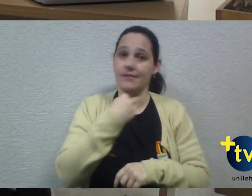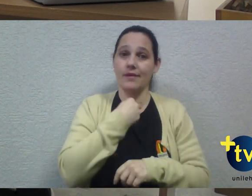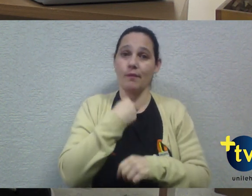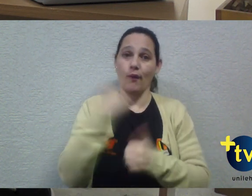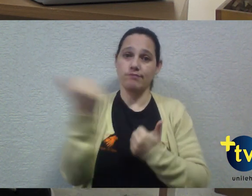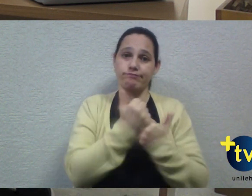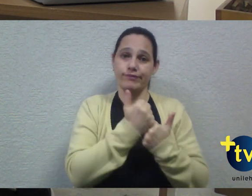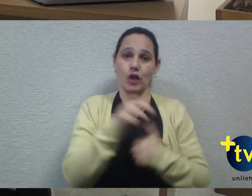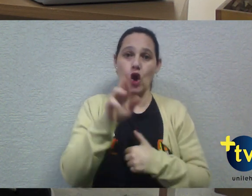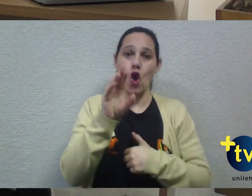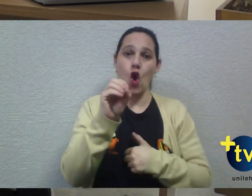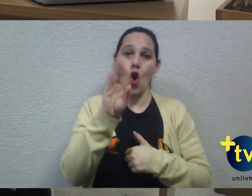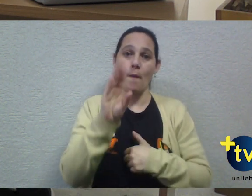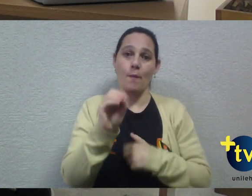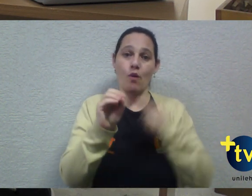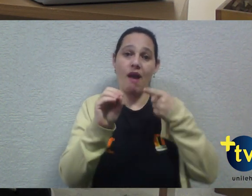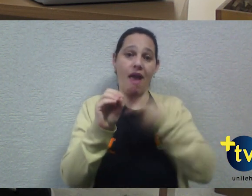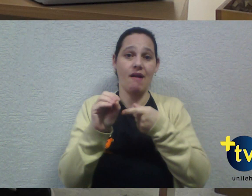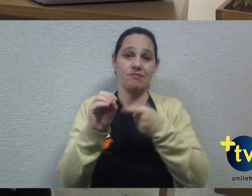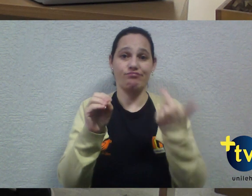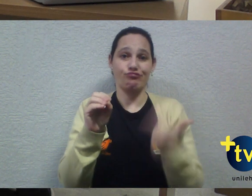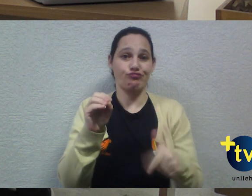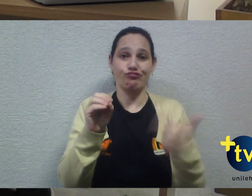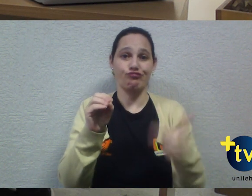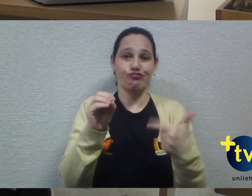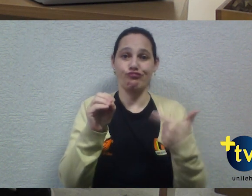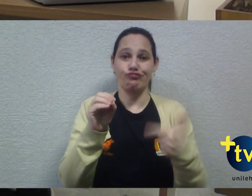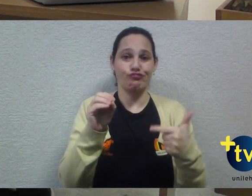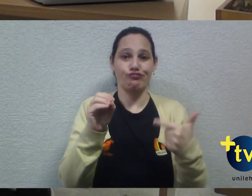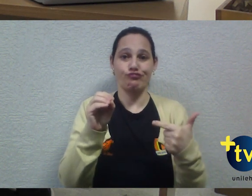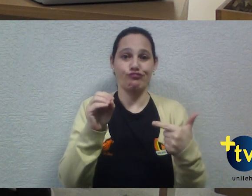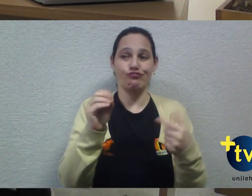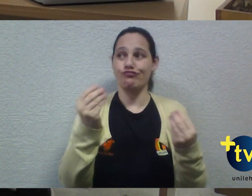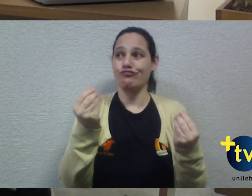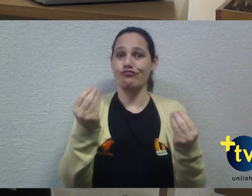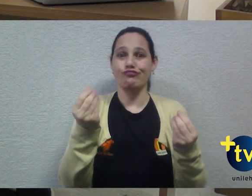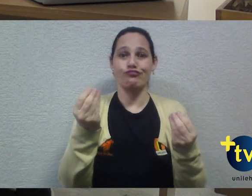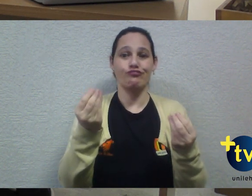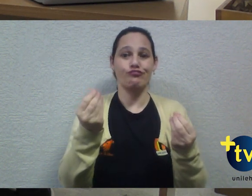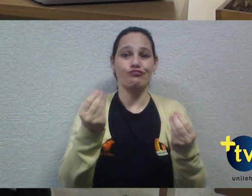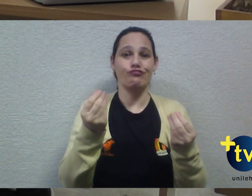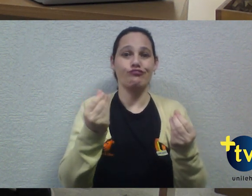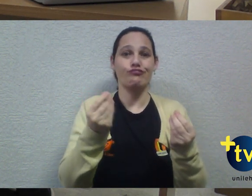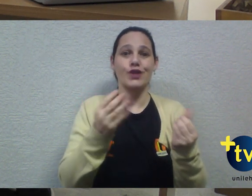ser substituído por um robô que simplesmente não tem o mínimo de